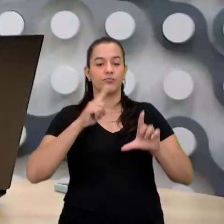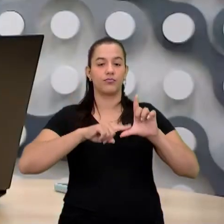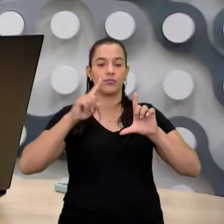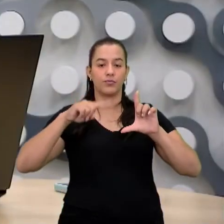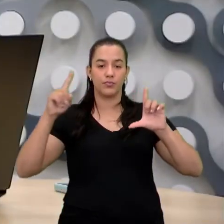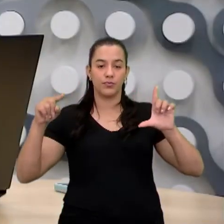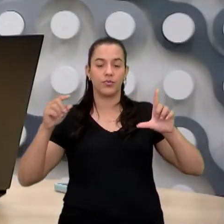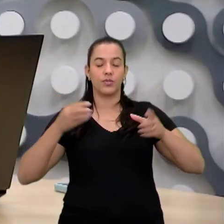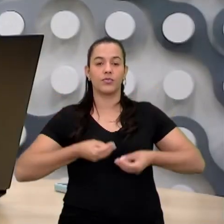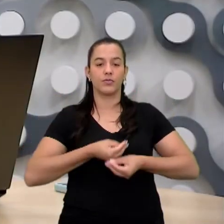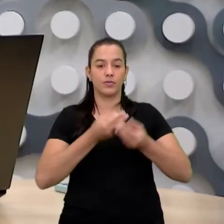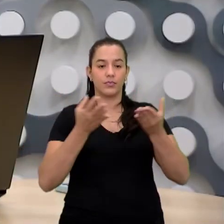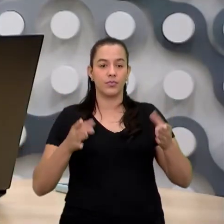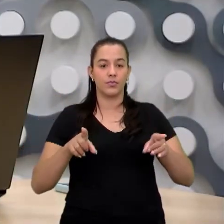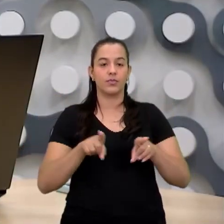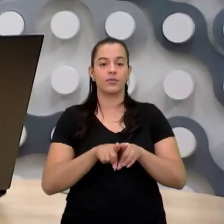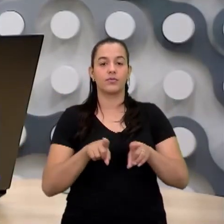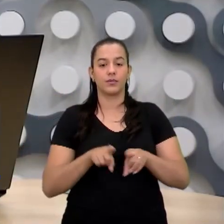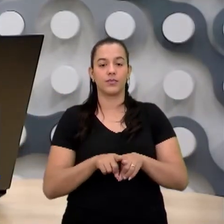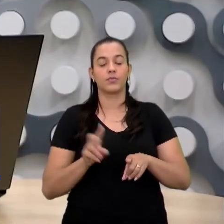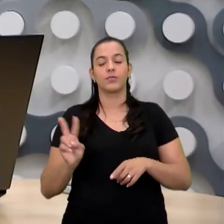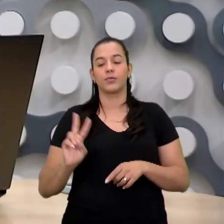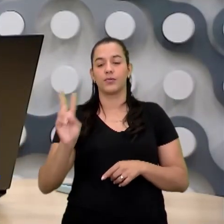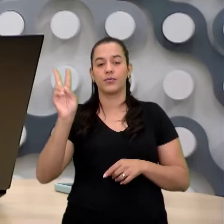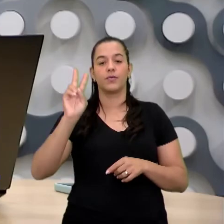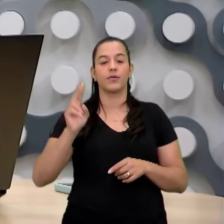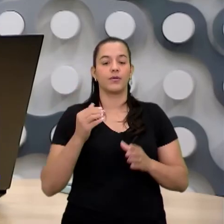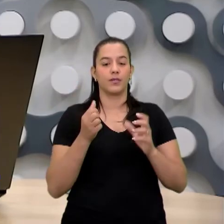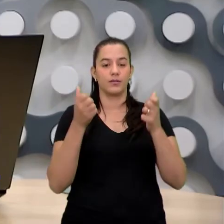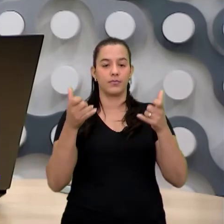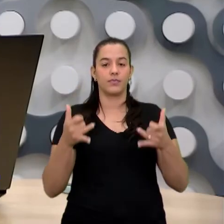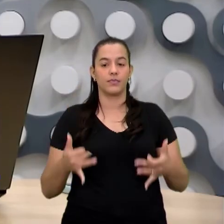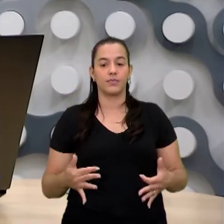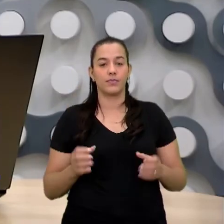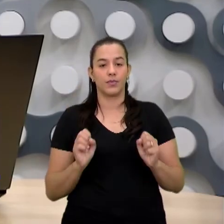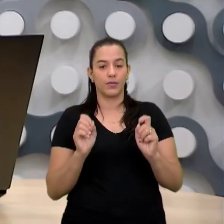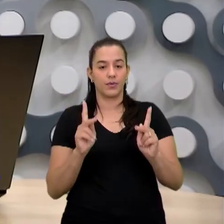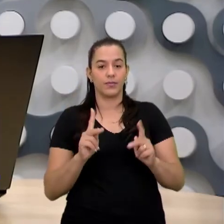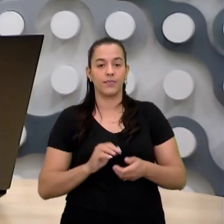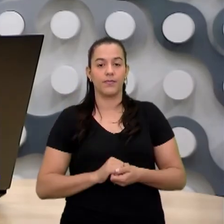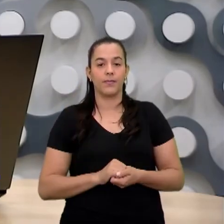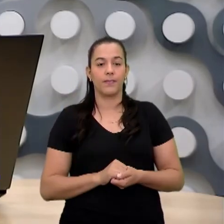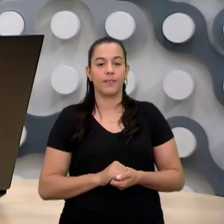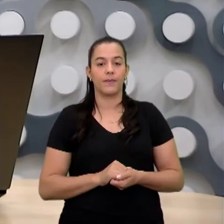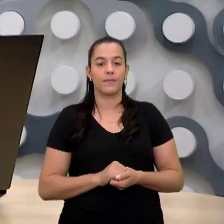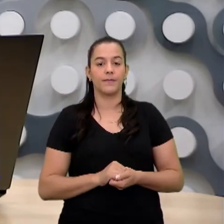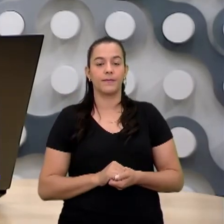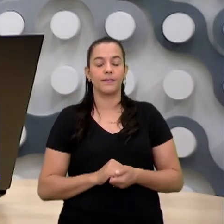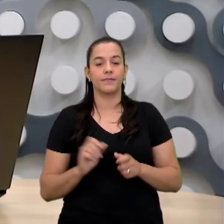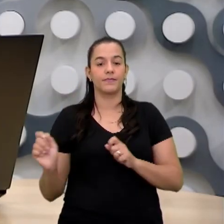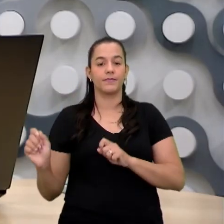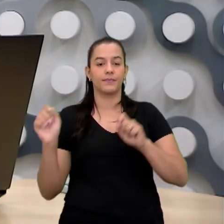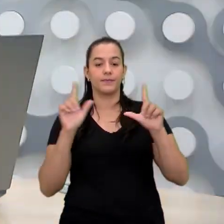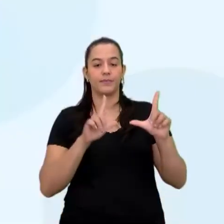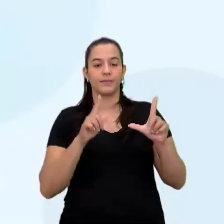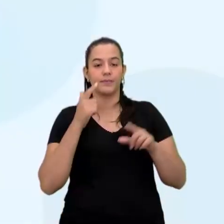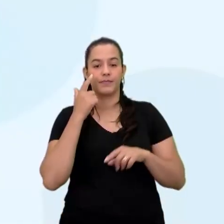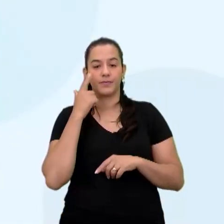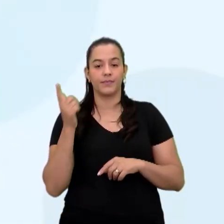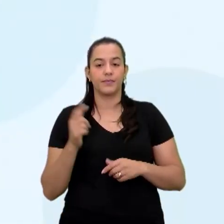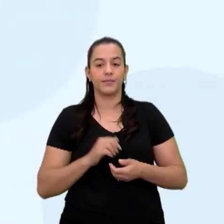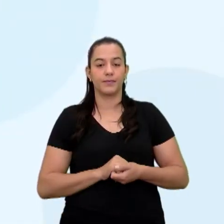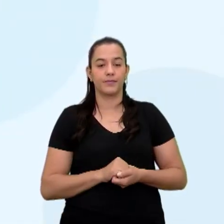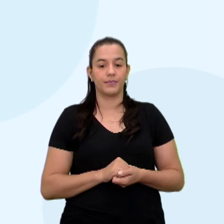vê a distribuição de renda, tá aí, né, por valores a explicação, tá certo? Vamos rapidinho para uma outra tela, tá lá a tela,